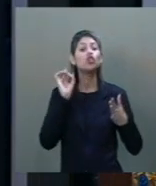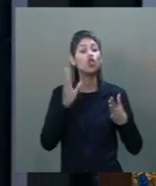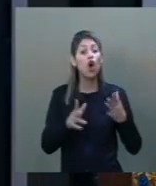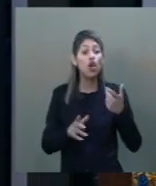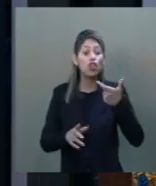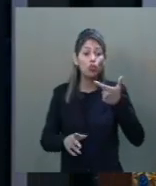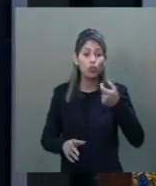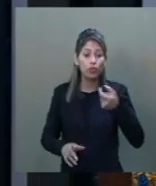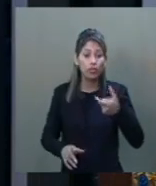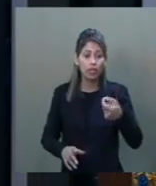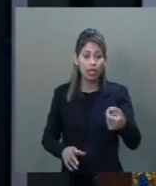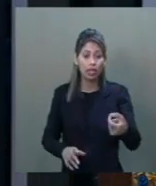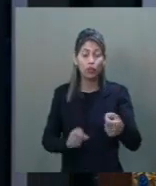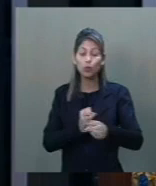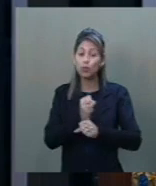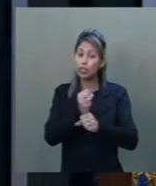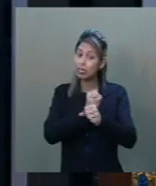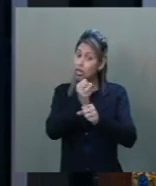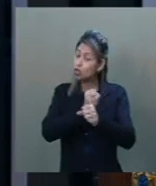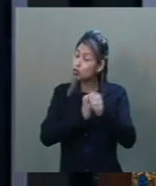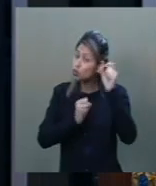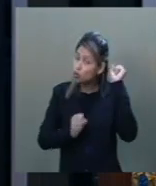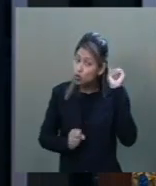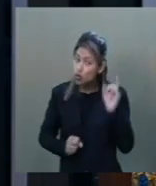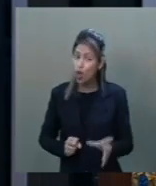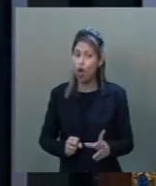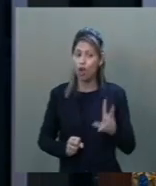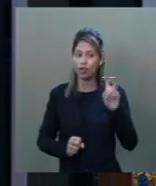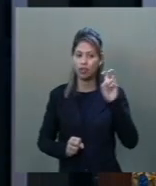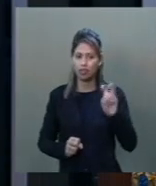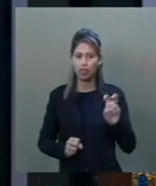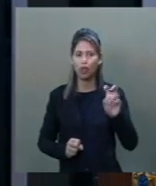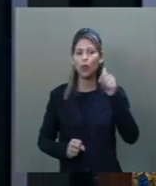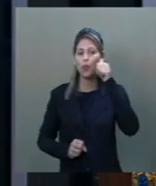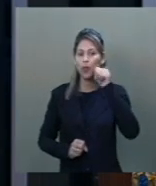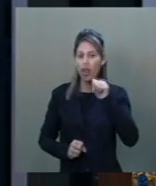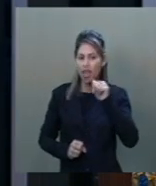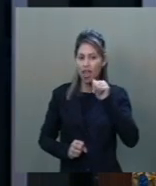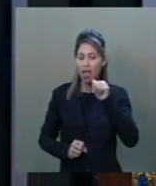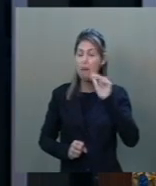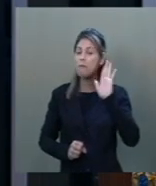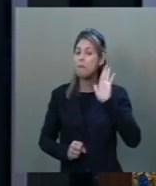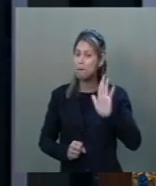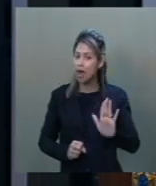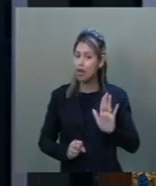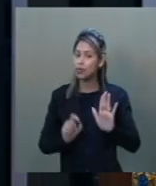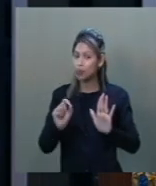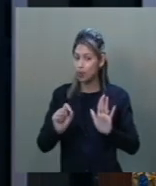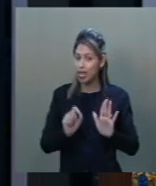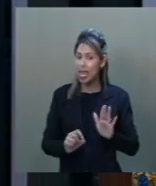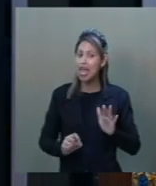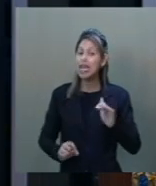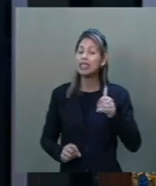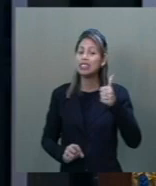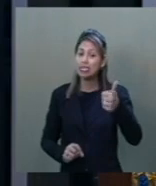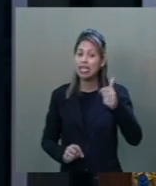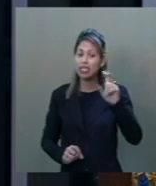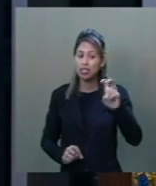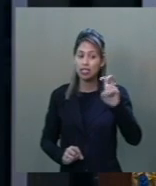5 mulheres. Sendo que dos 150 homens, 1/3 teve